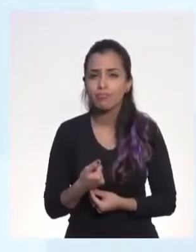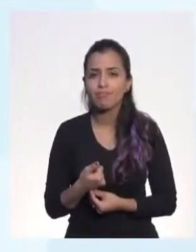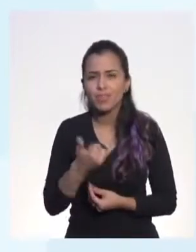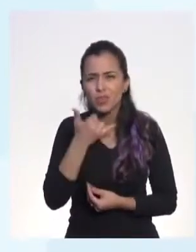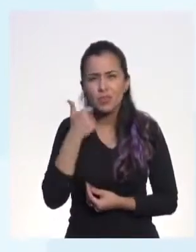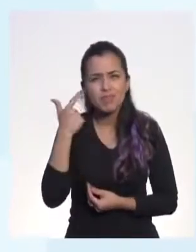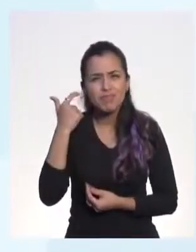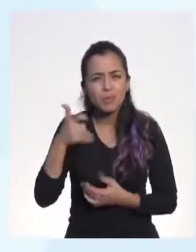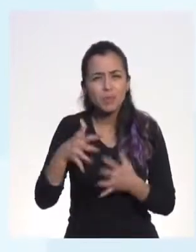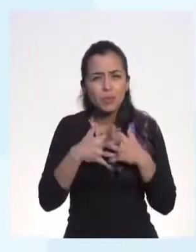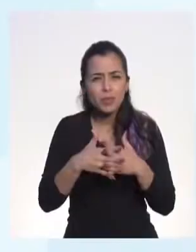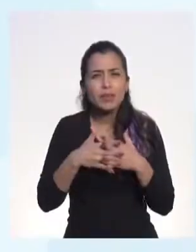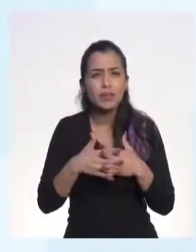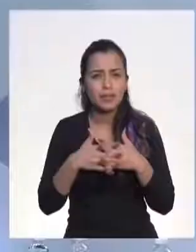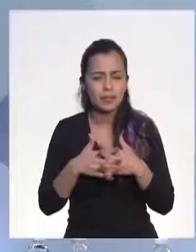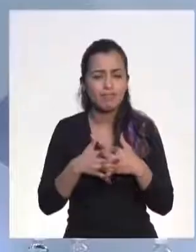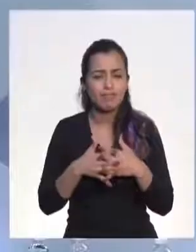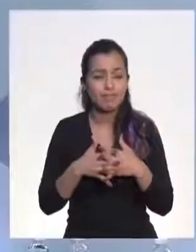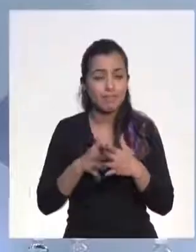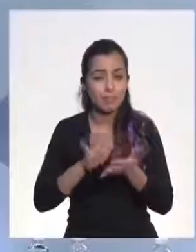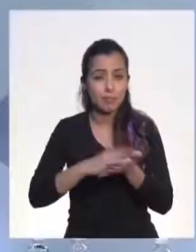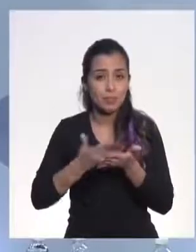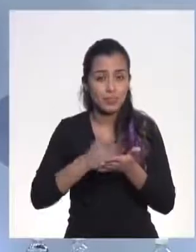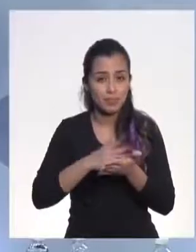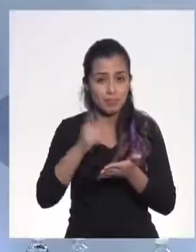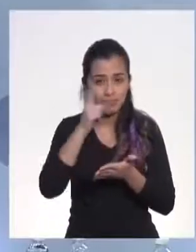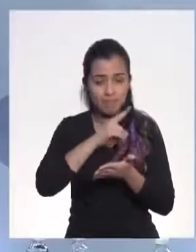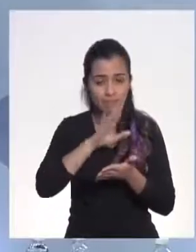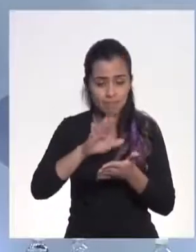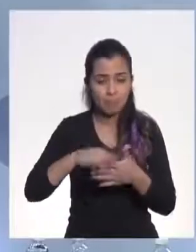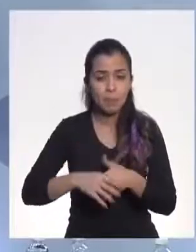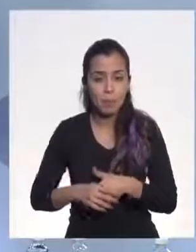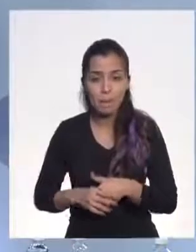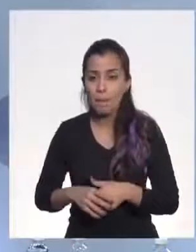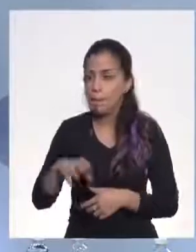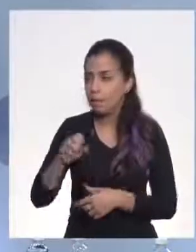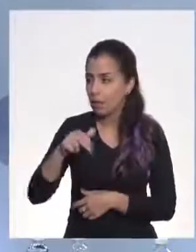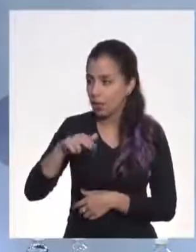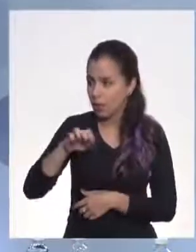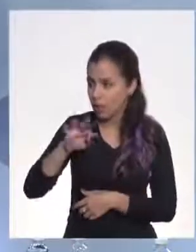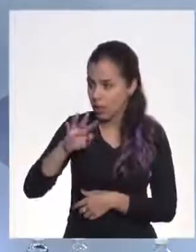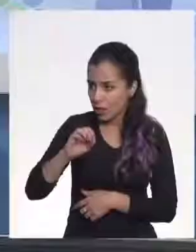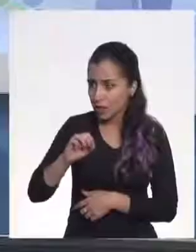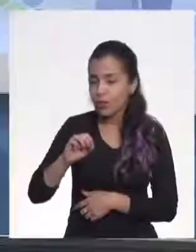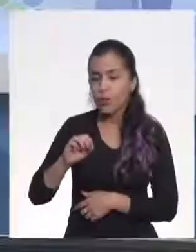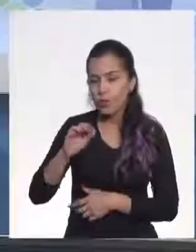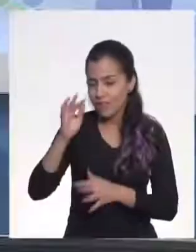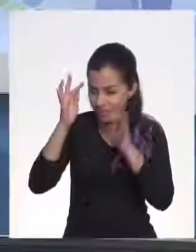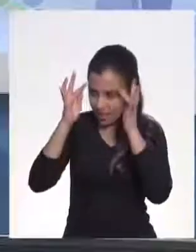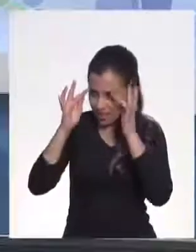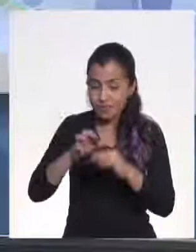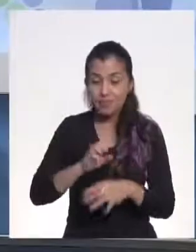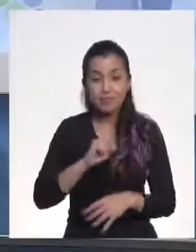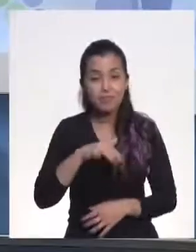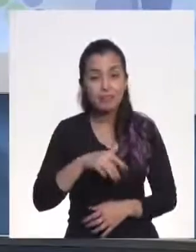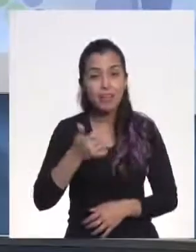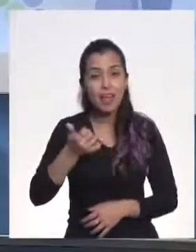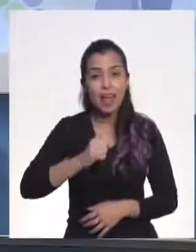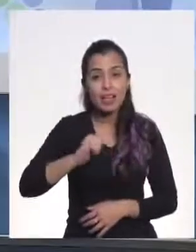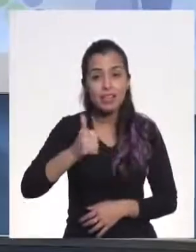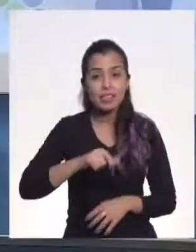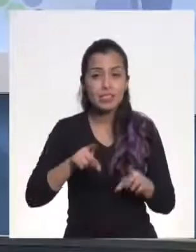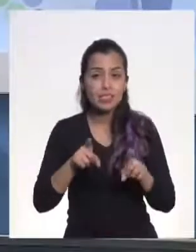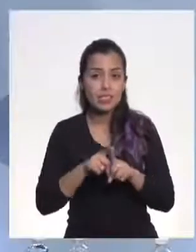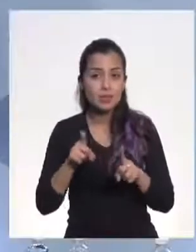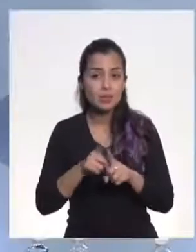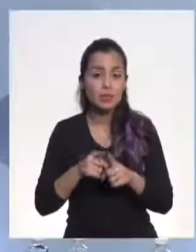alimentar de vários sonetos por aí pesquisa e Vinícius de Moraes Valeu cara Soneto da Fidelidade sem realizamos também análise textual